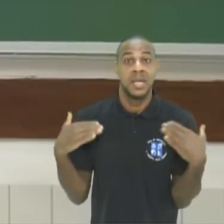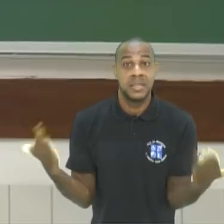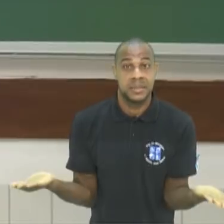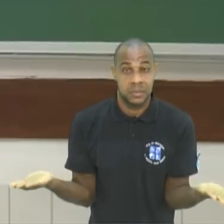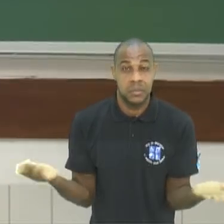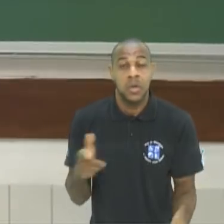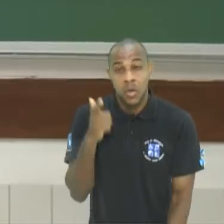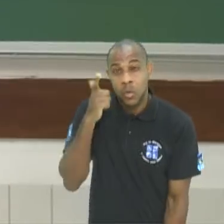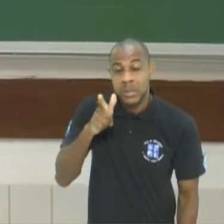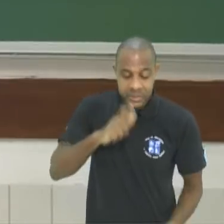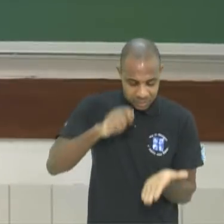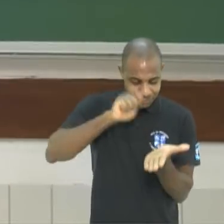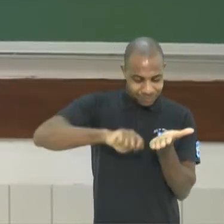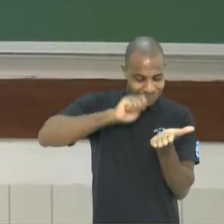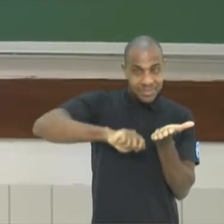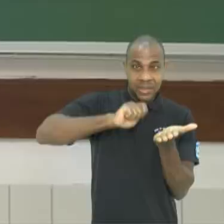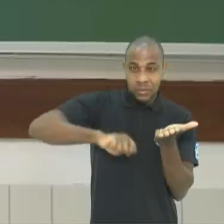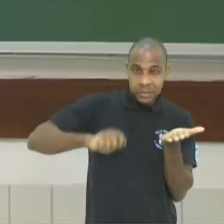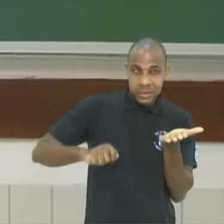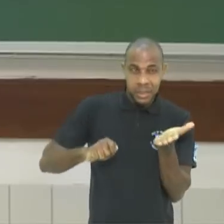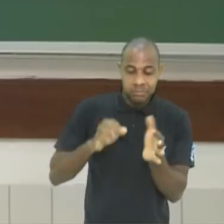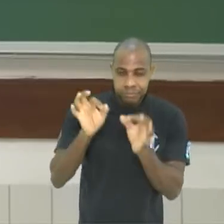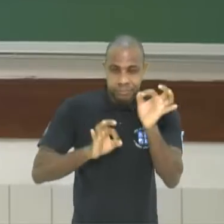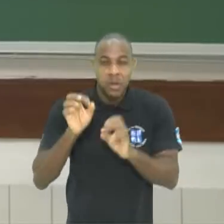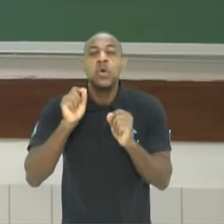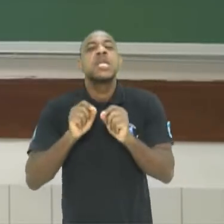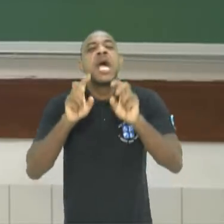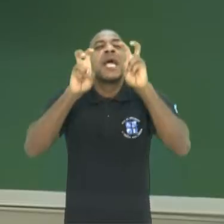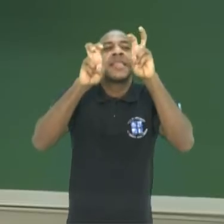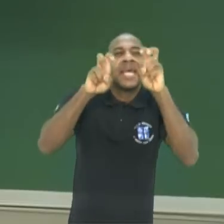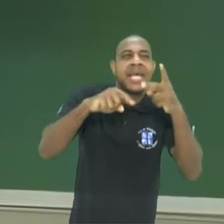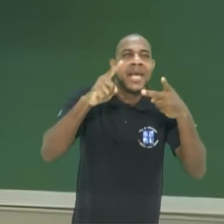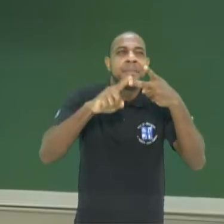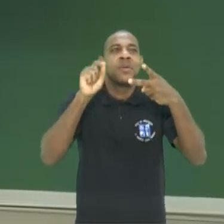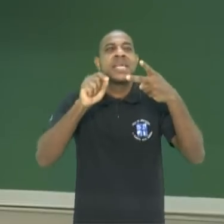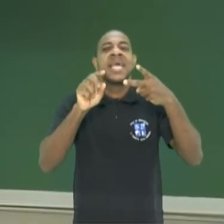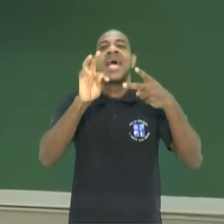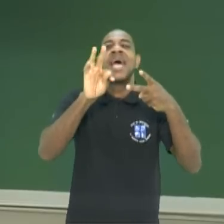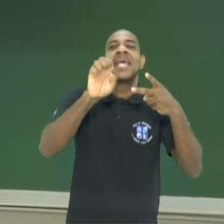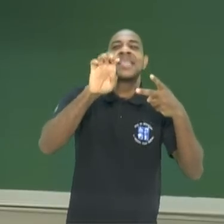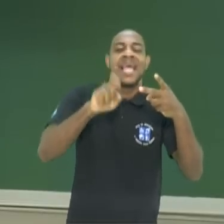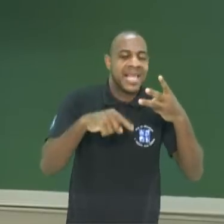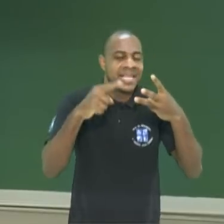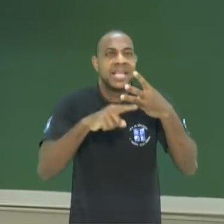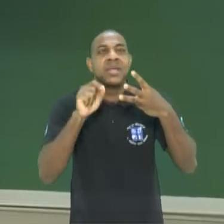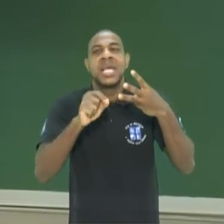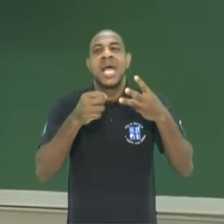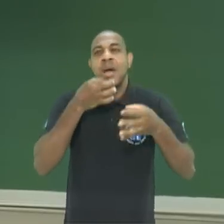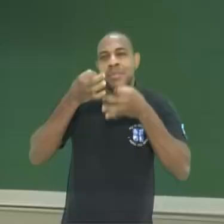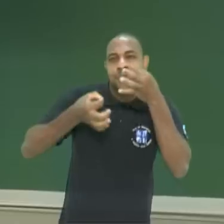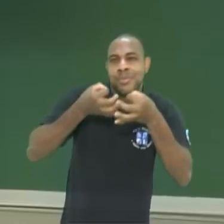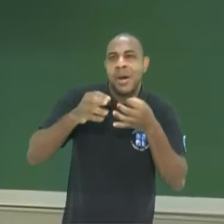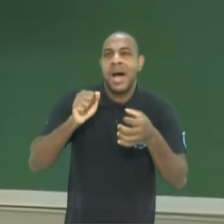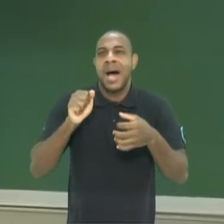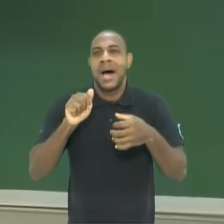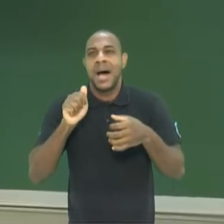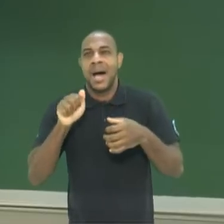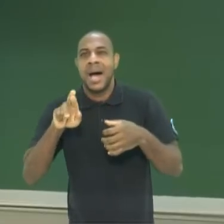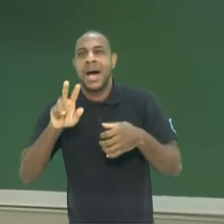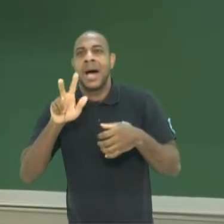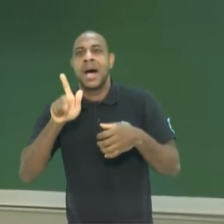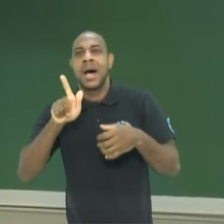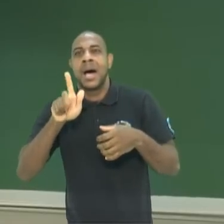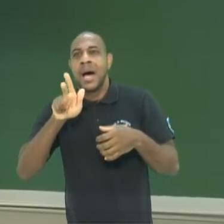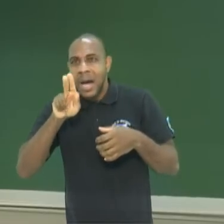Então, conseguiram anotar aí no caderno, esquematizar o que é um tema, o que é uma tese, o que é um argumento? Isso é importante a gente